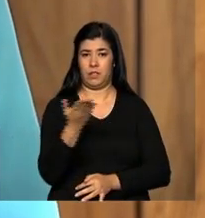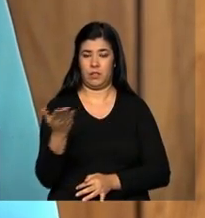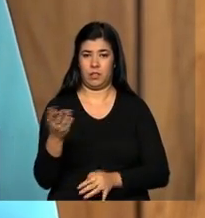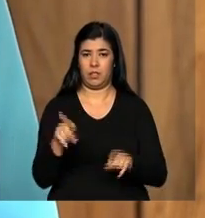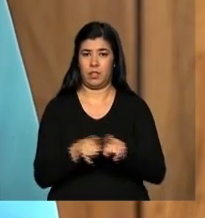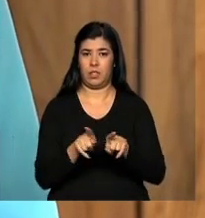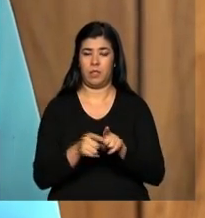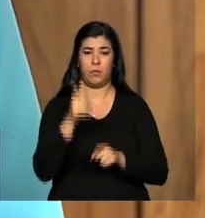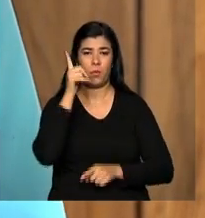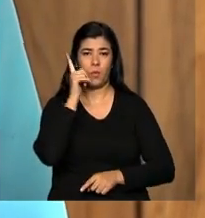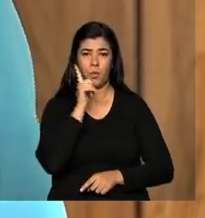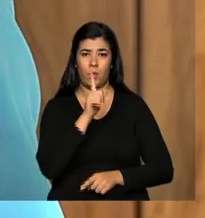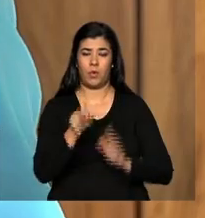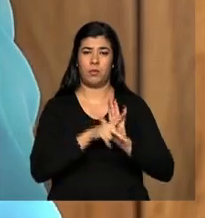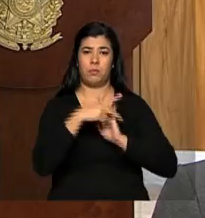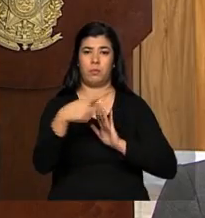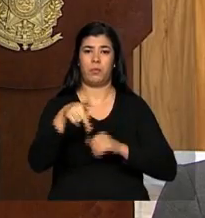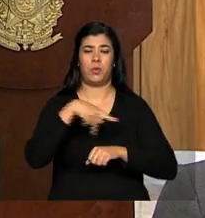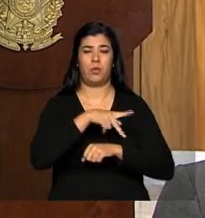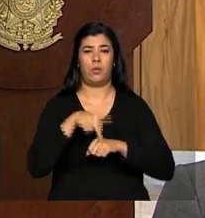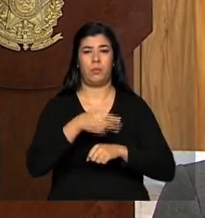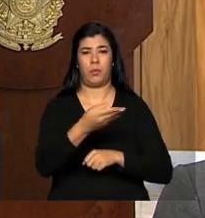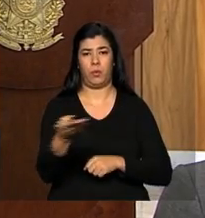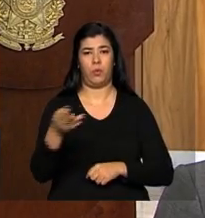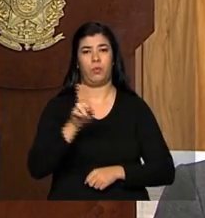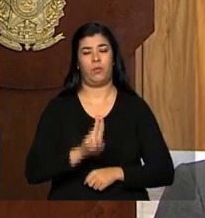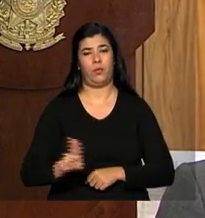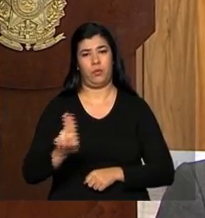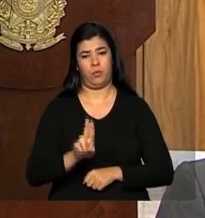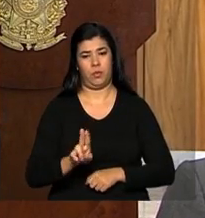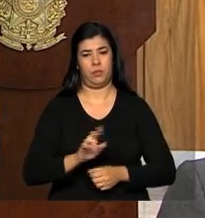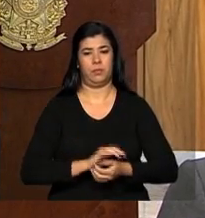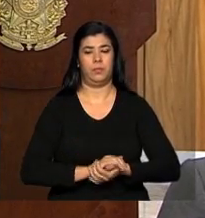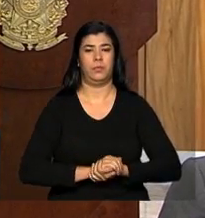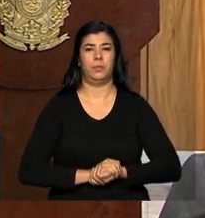e de conquistas para todo o povo uruguaio.